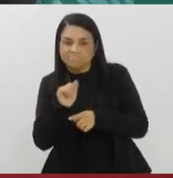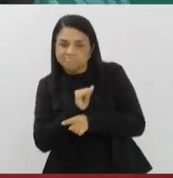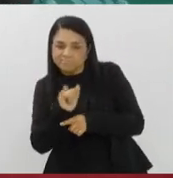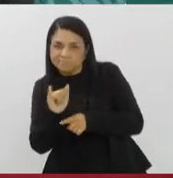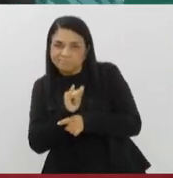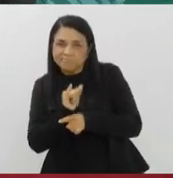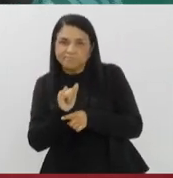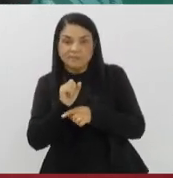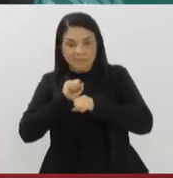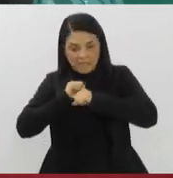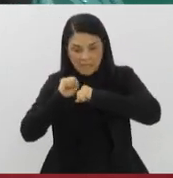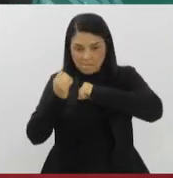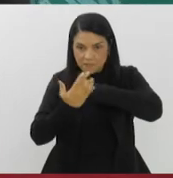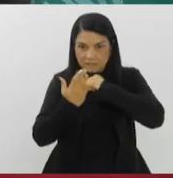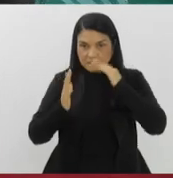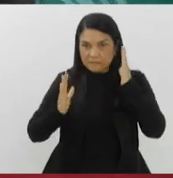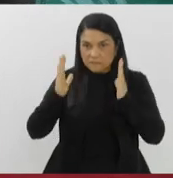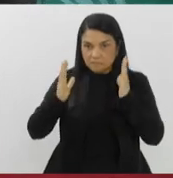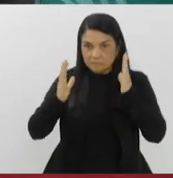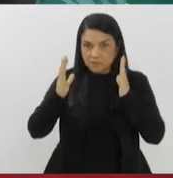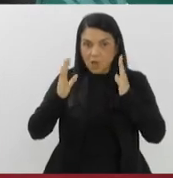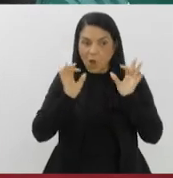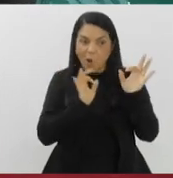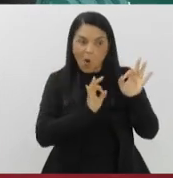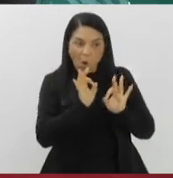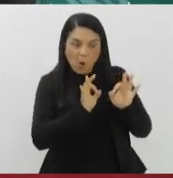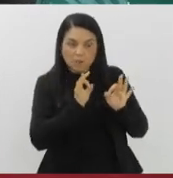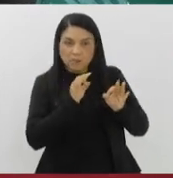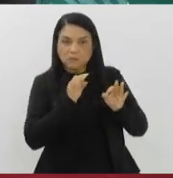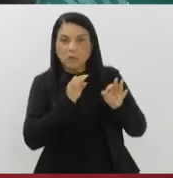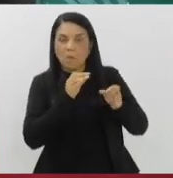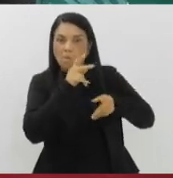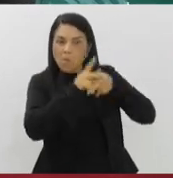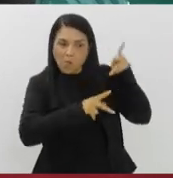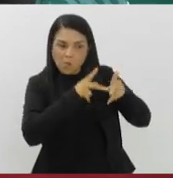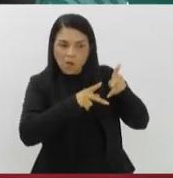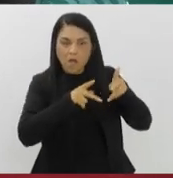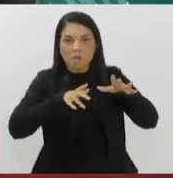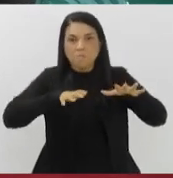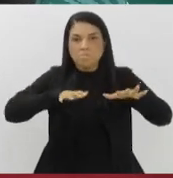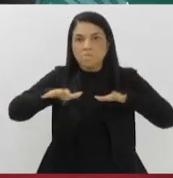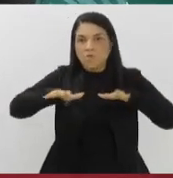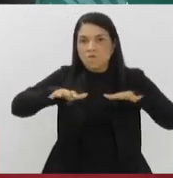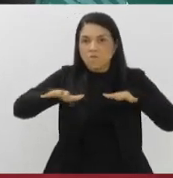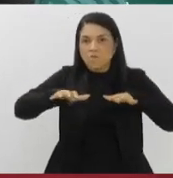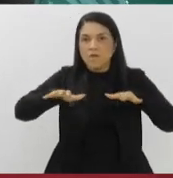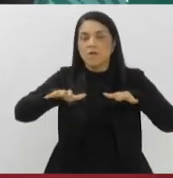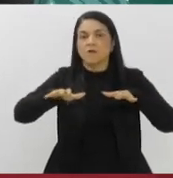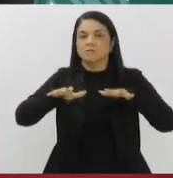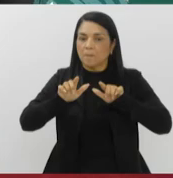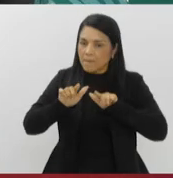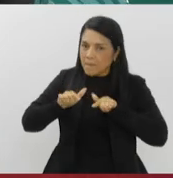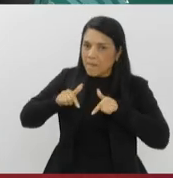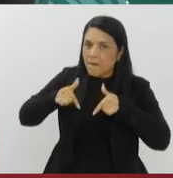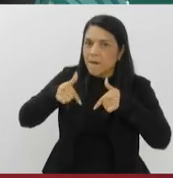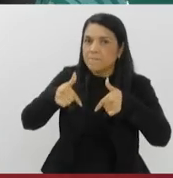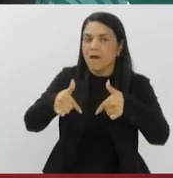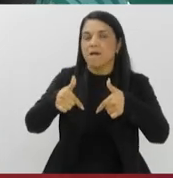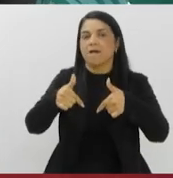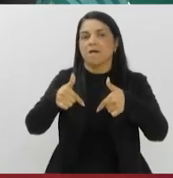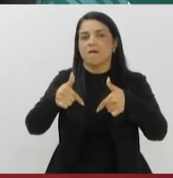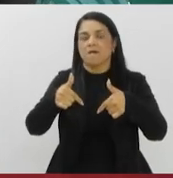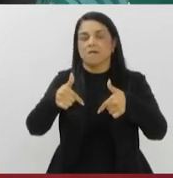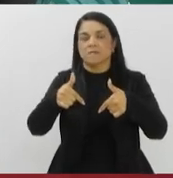foi muito da organização popular e dos movimentos, né, que partiram as reações, né, que